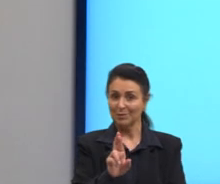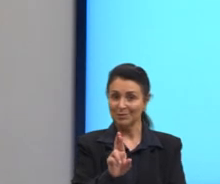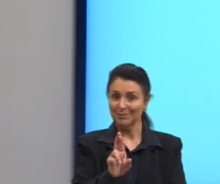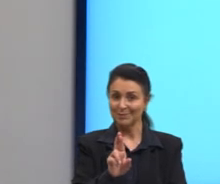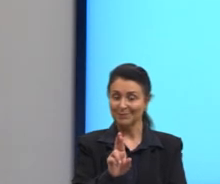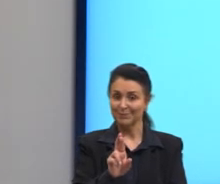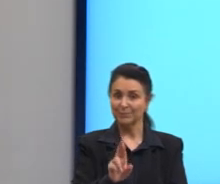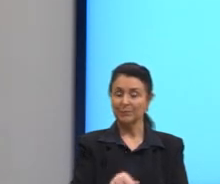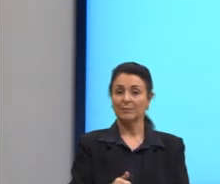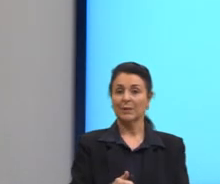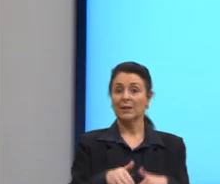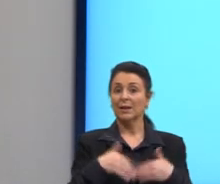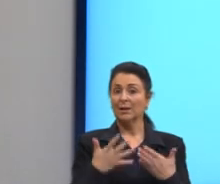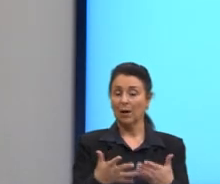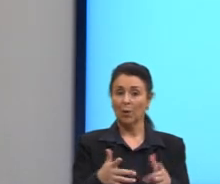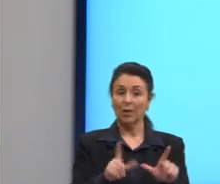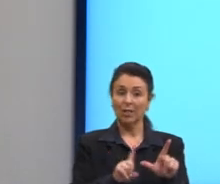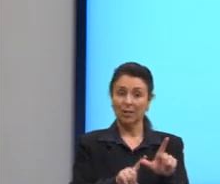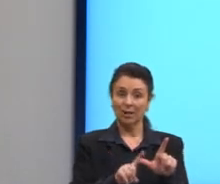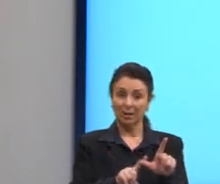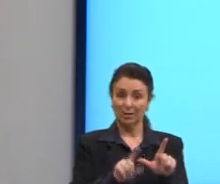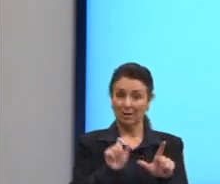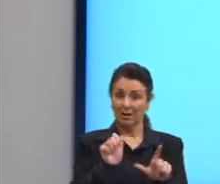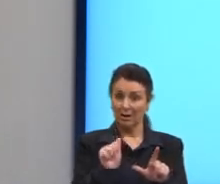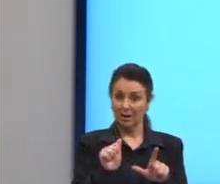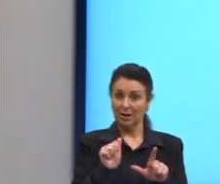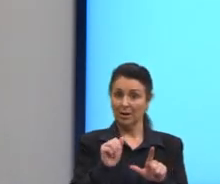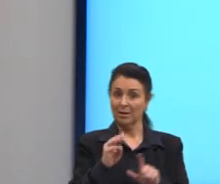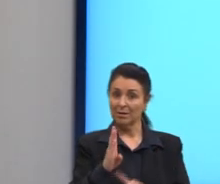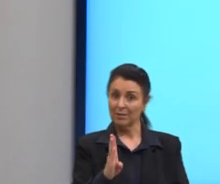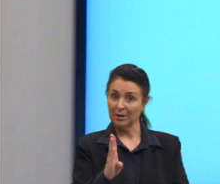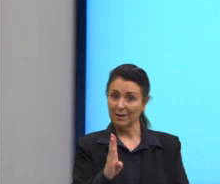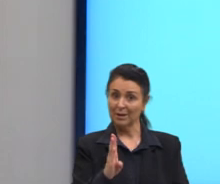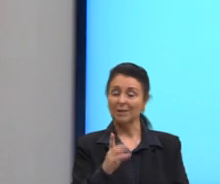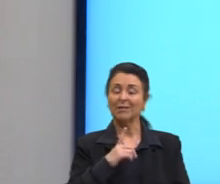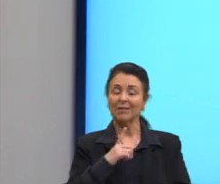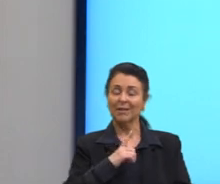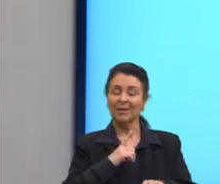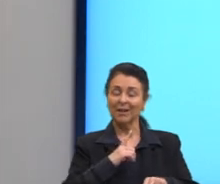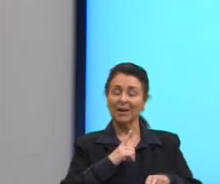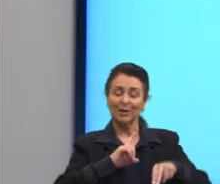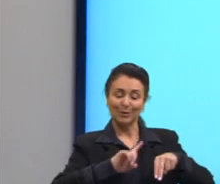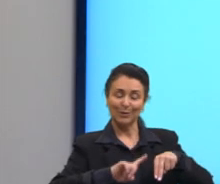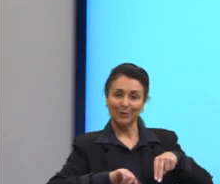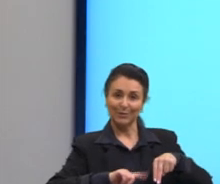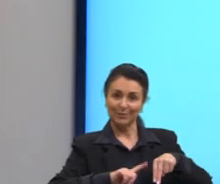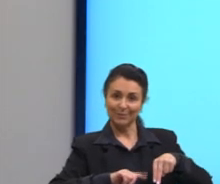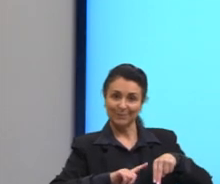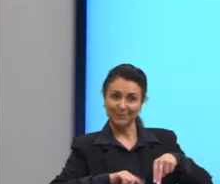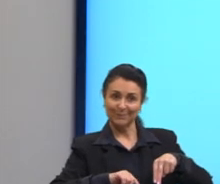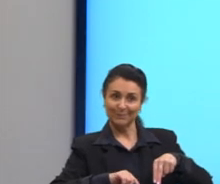tanto na letra A como na Bi nós vamos ter números naturais